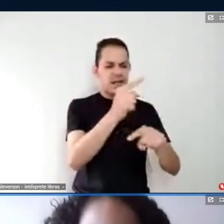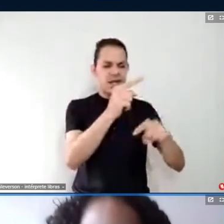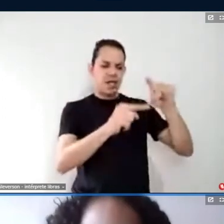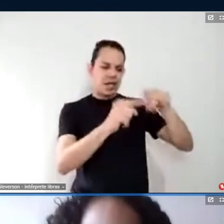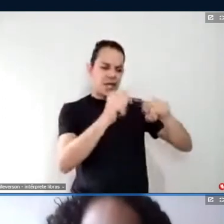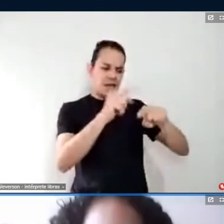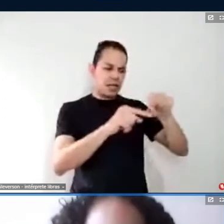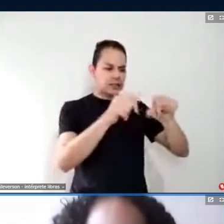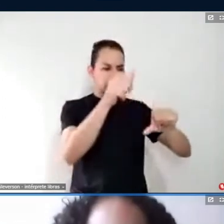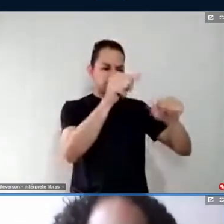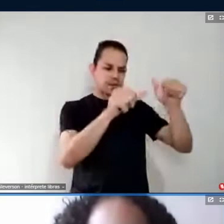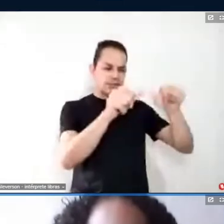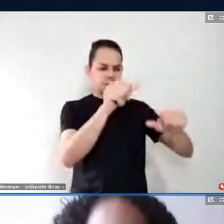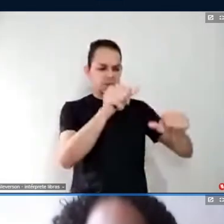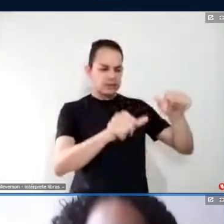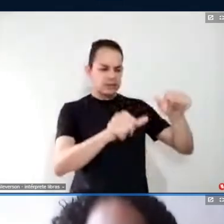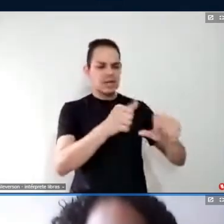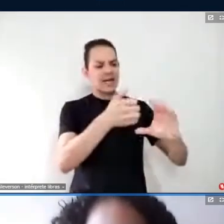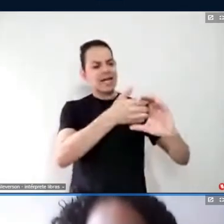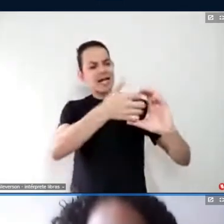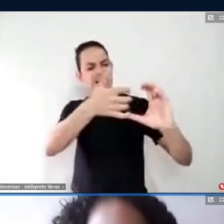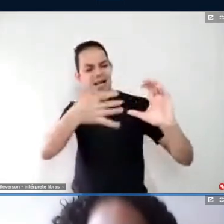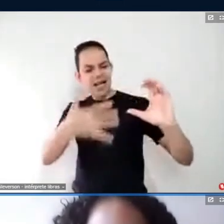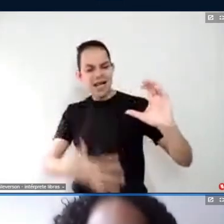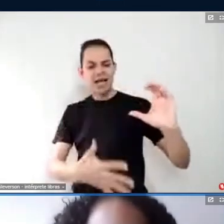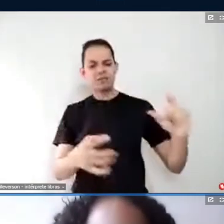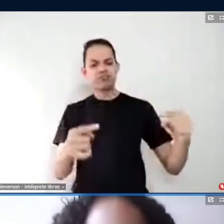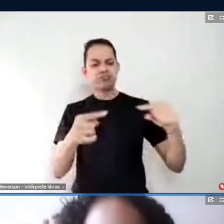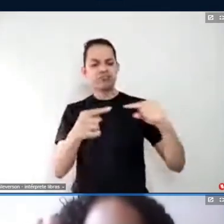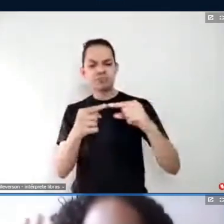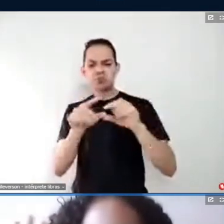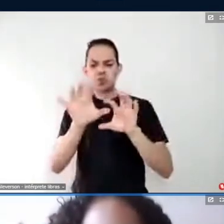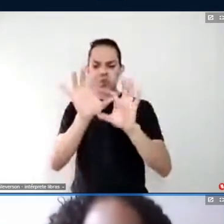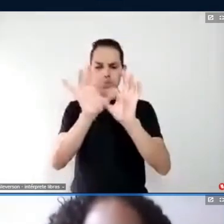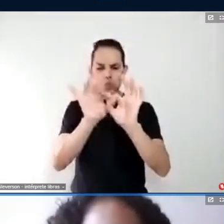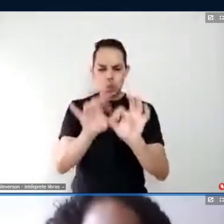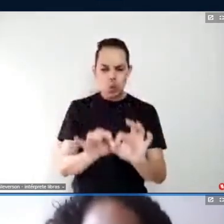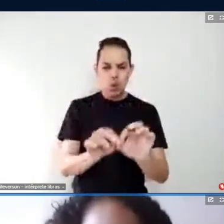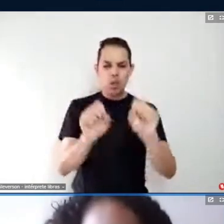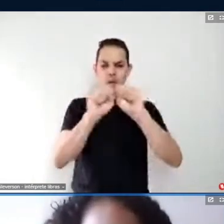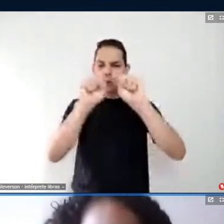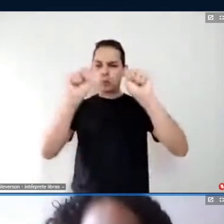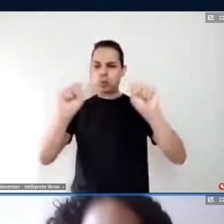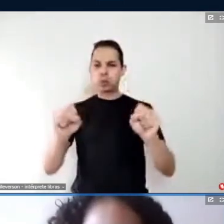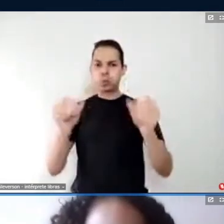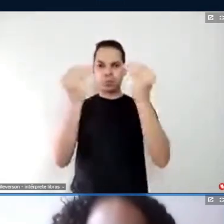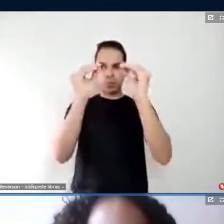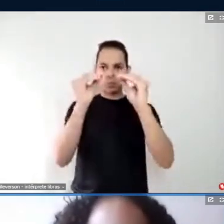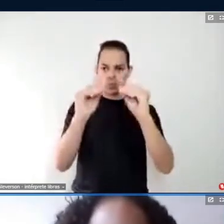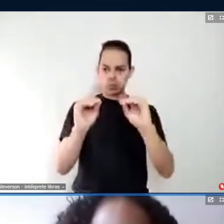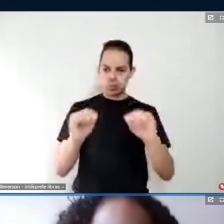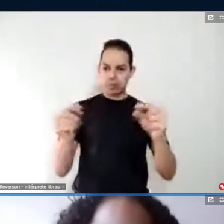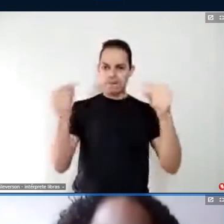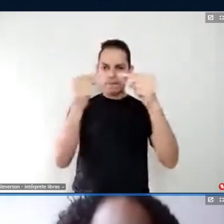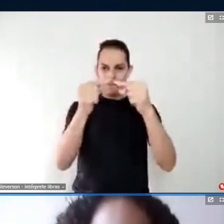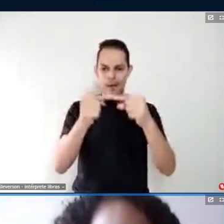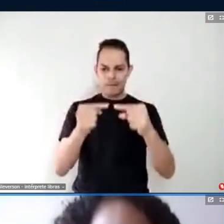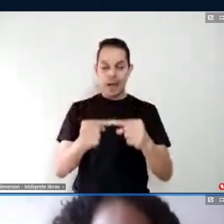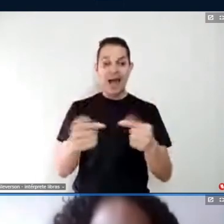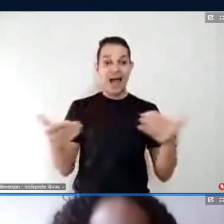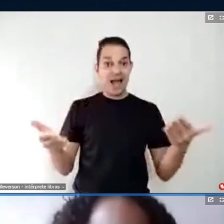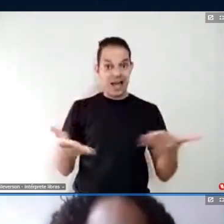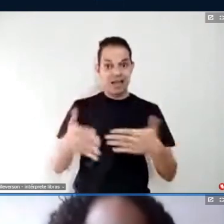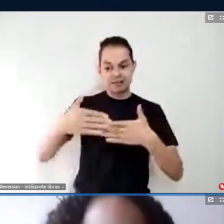caracterizam esse contexto, sistematizar esse contexto e a partir daqui a gente